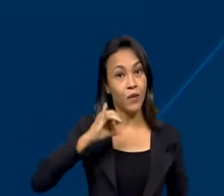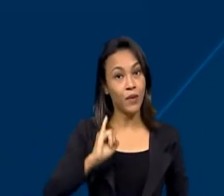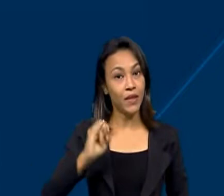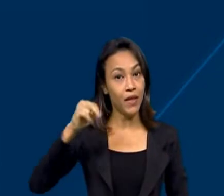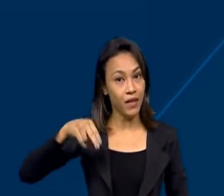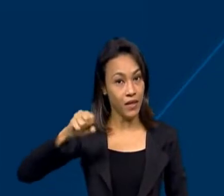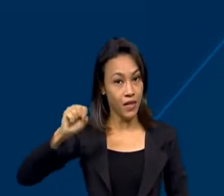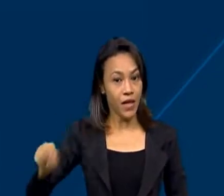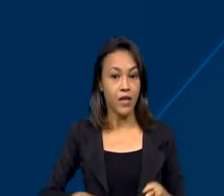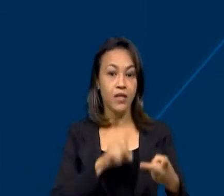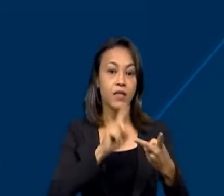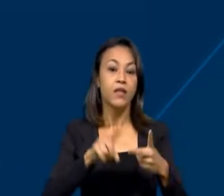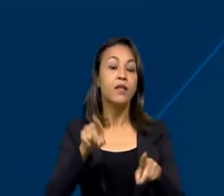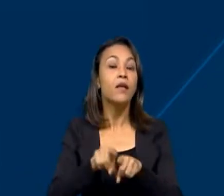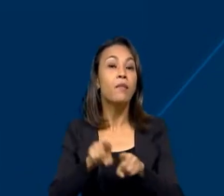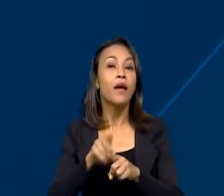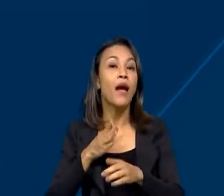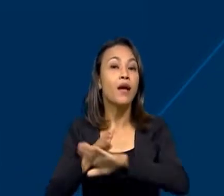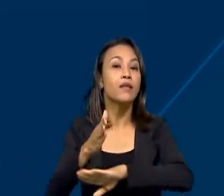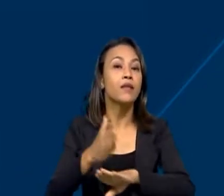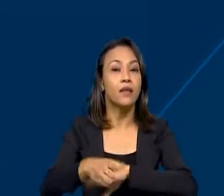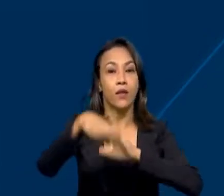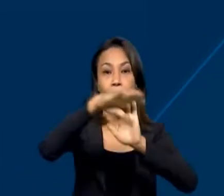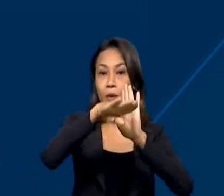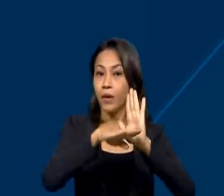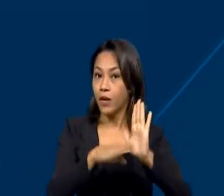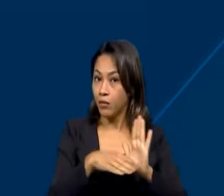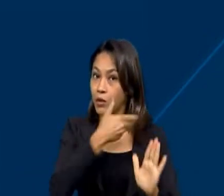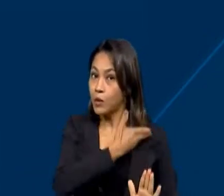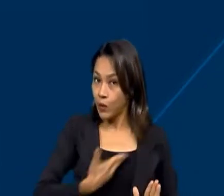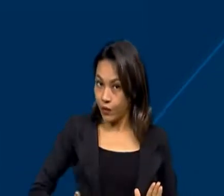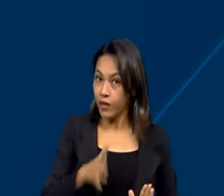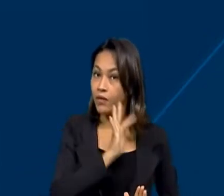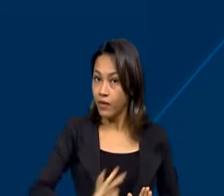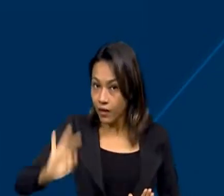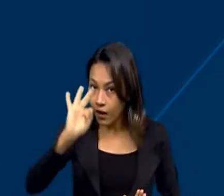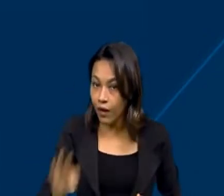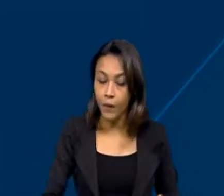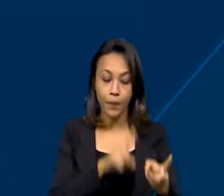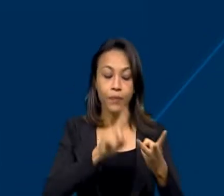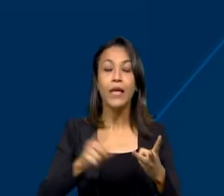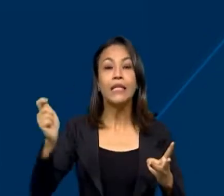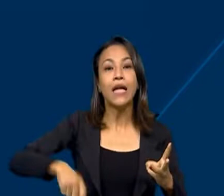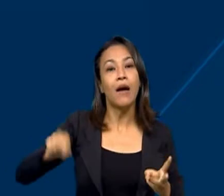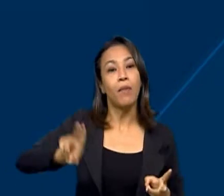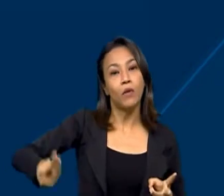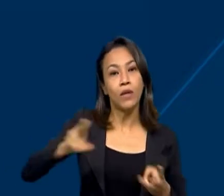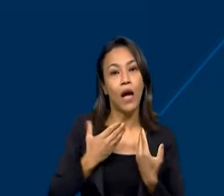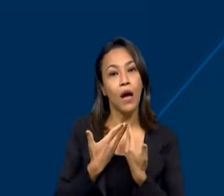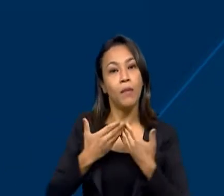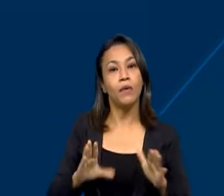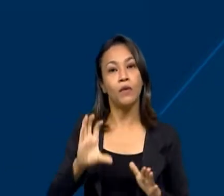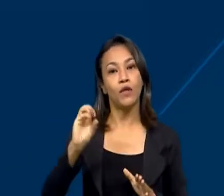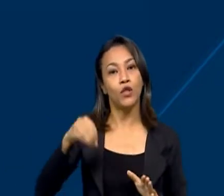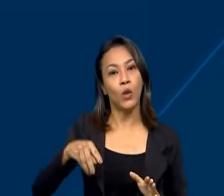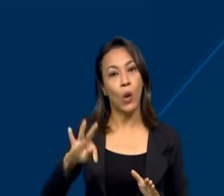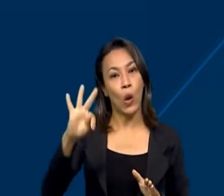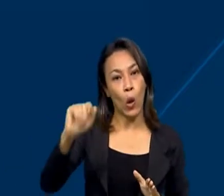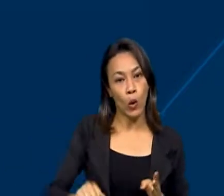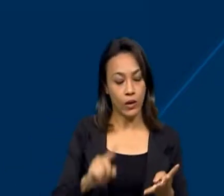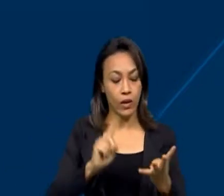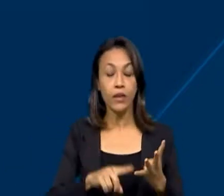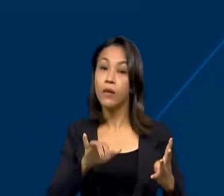e adesão a programas federais como o Auxílio Brasil. Também poderá ser utilizado para a abertura de contas em bancos e embarque